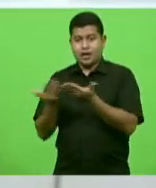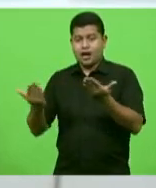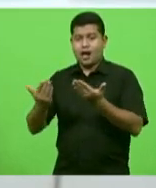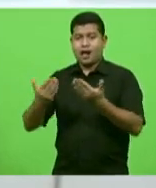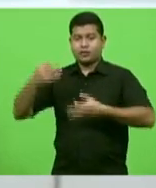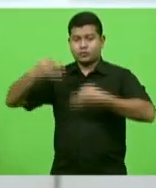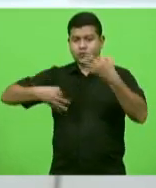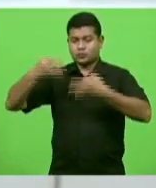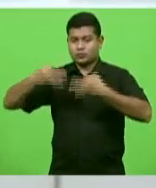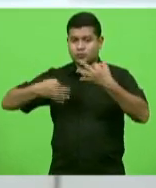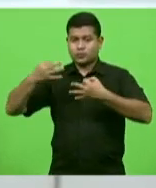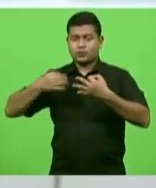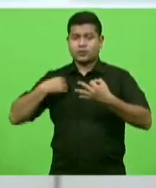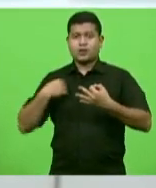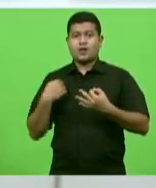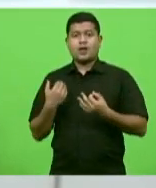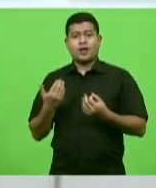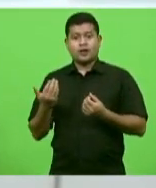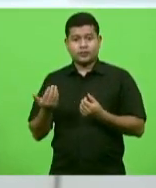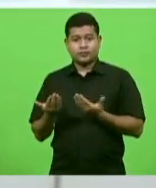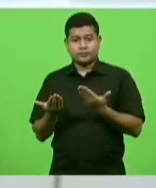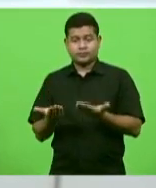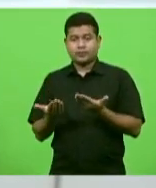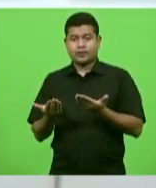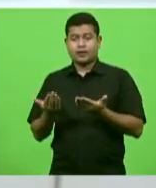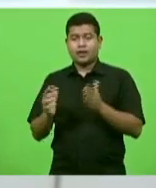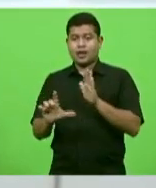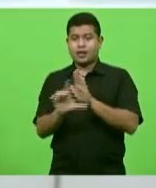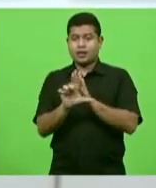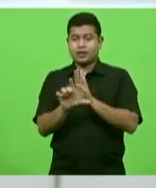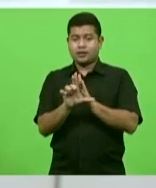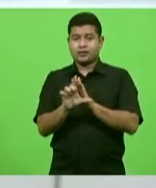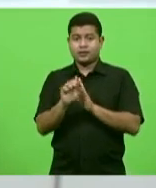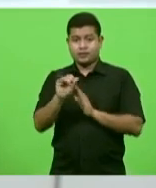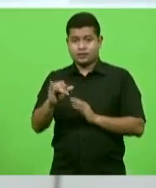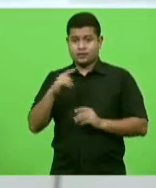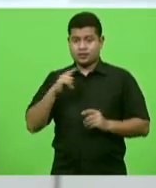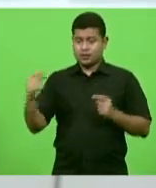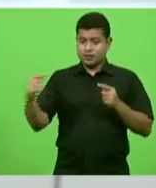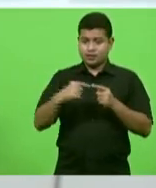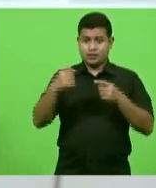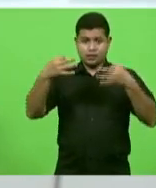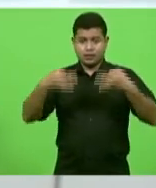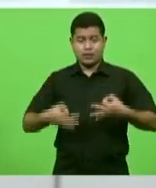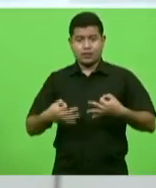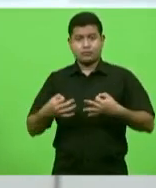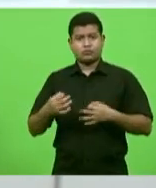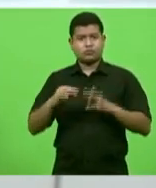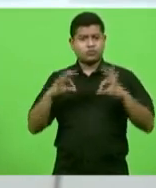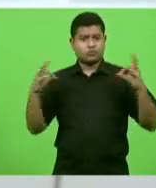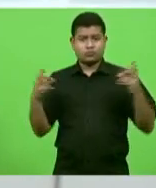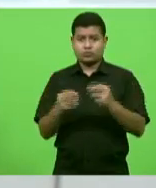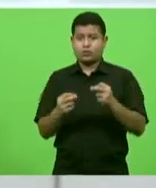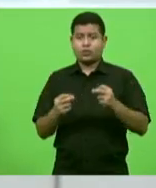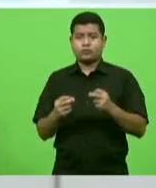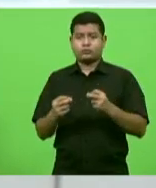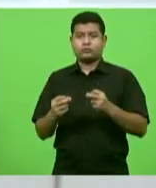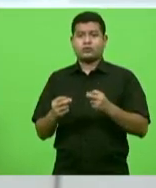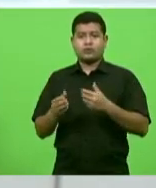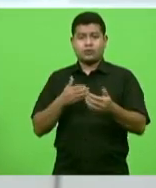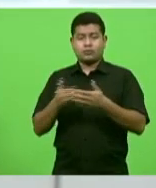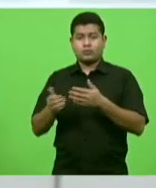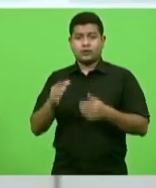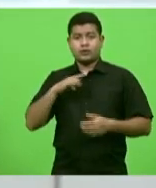estabelecidas pela lei a todos sem exceção entendemos como compromisso a